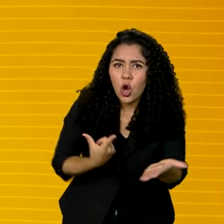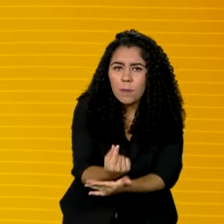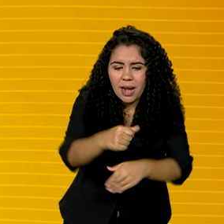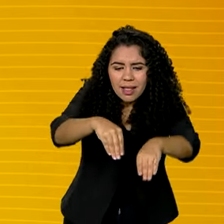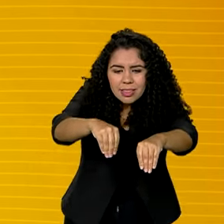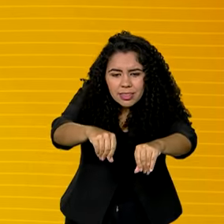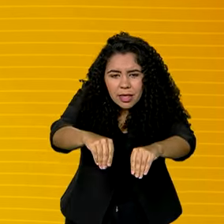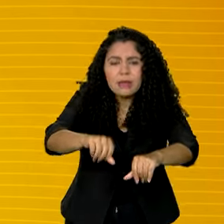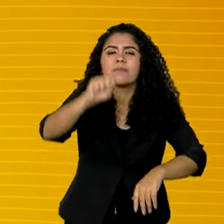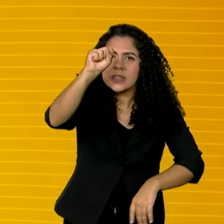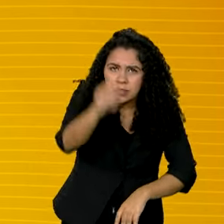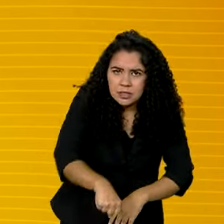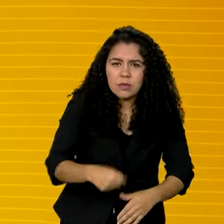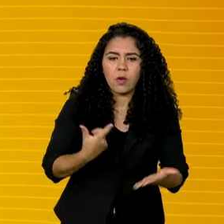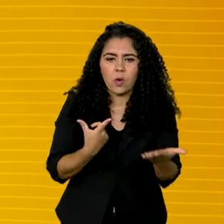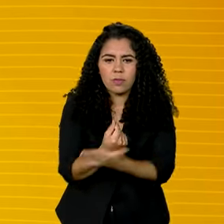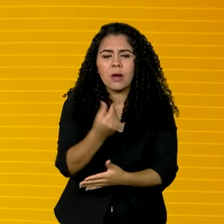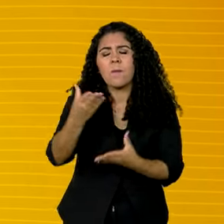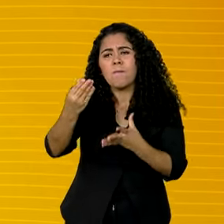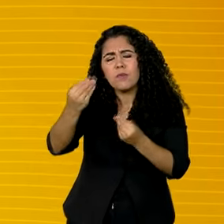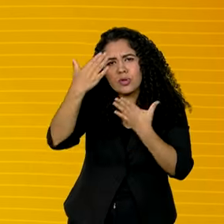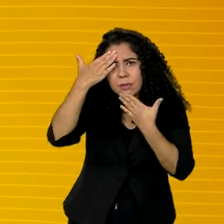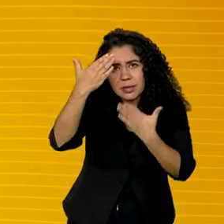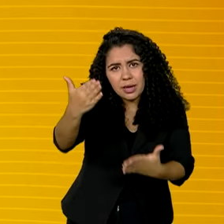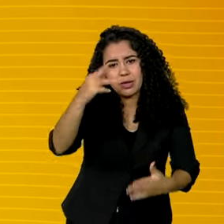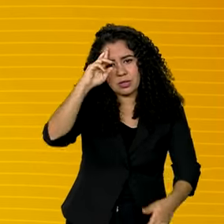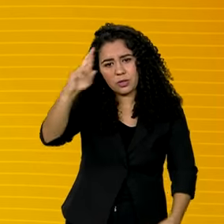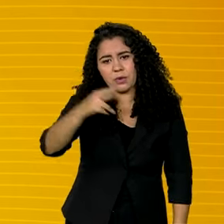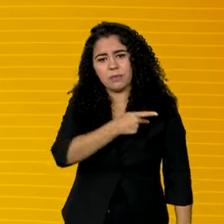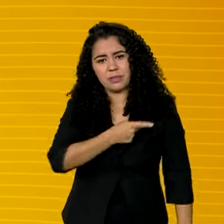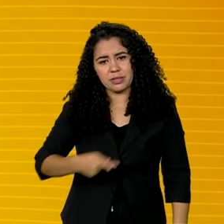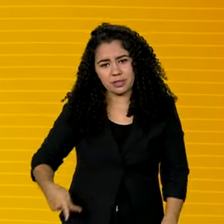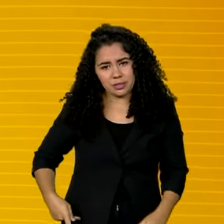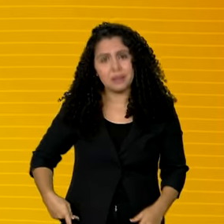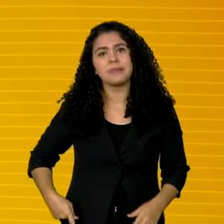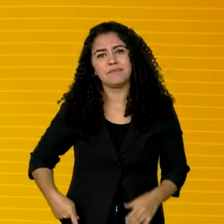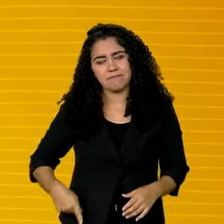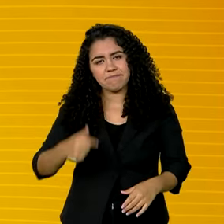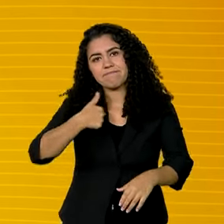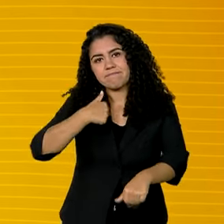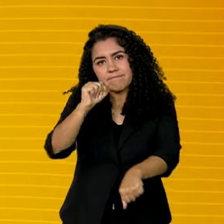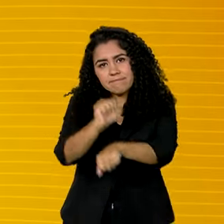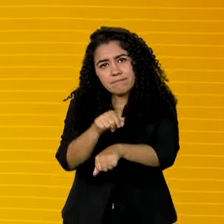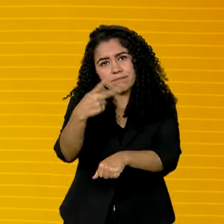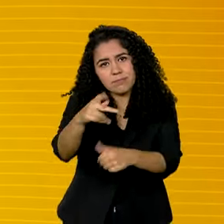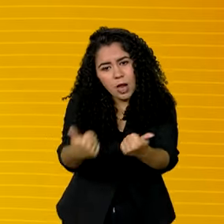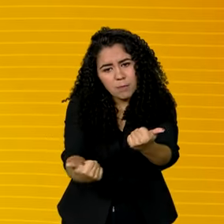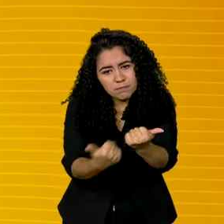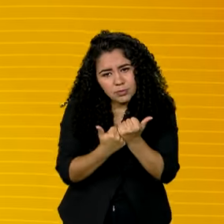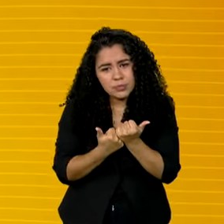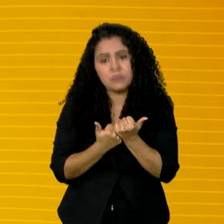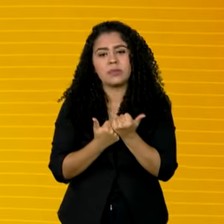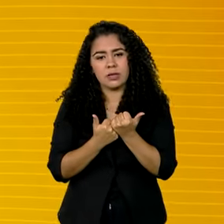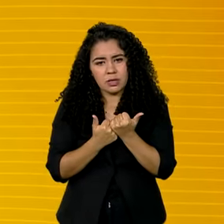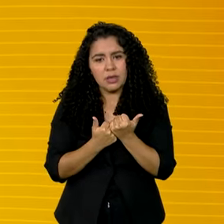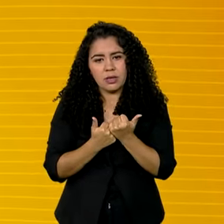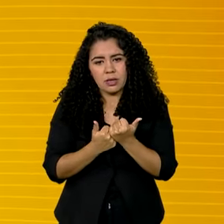vai comprar terreno. Muito obrigado, presidente. Conto com a força do senhor aí. Só vamos ajudar a senhora.